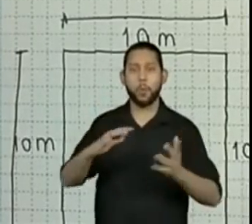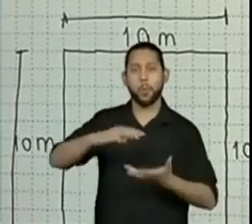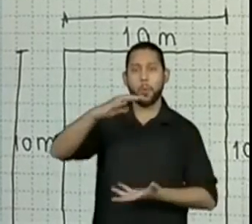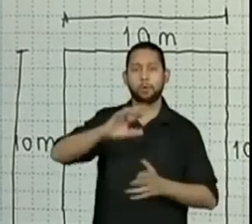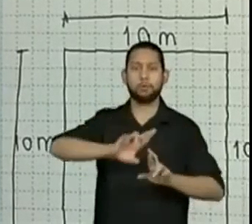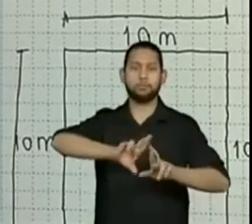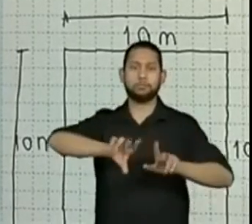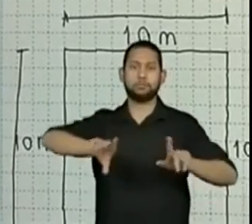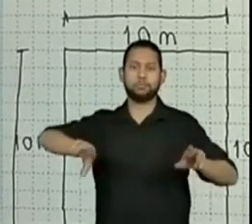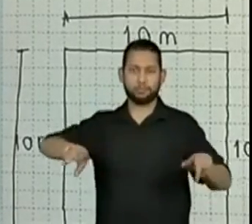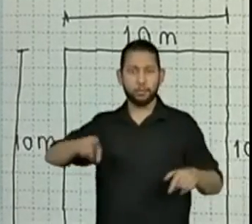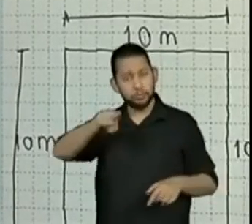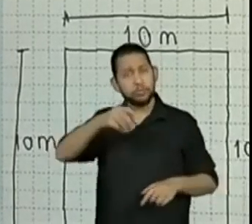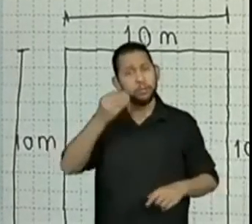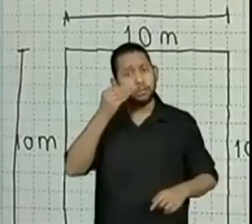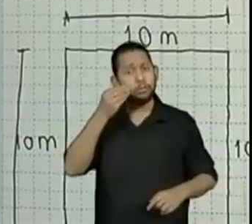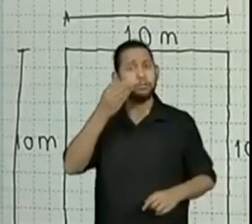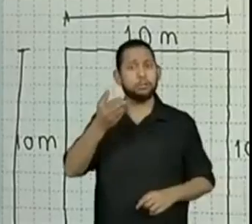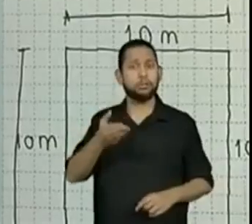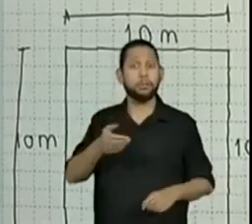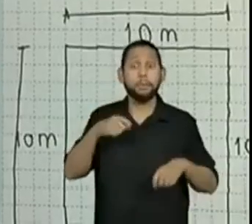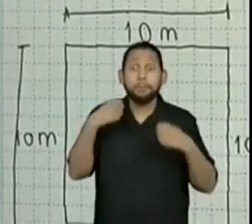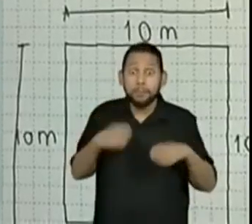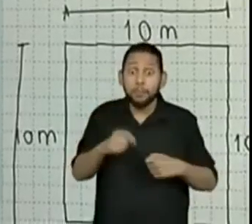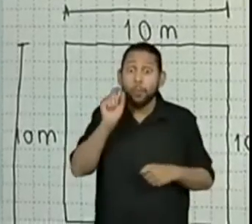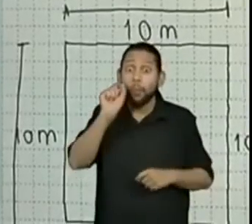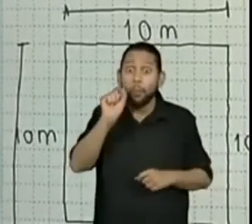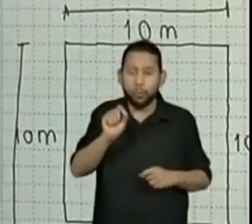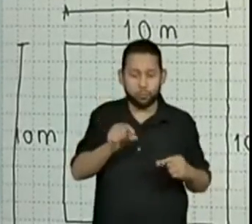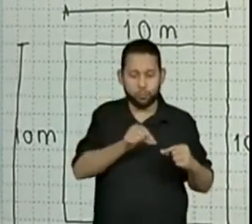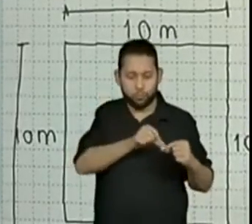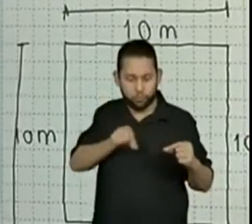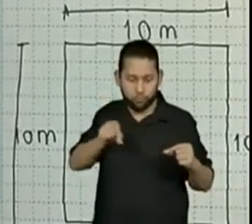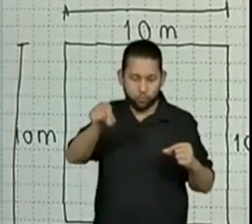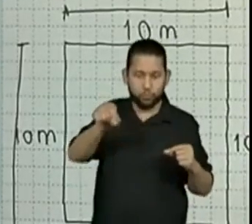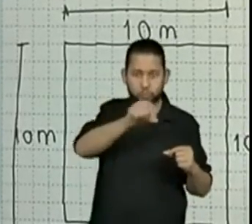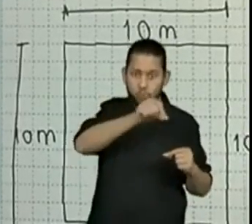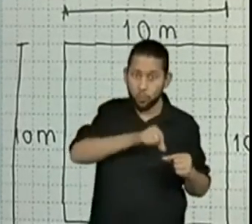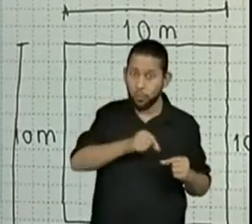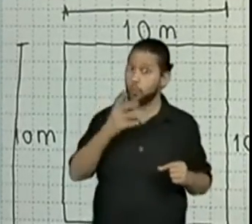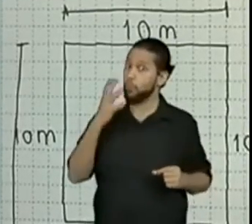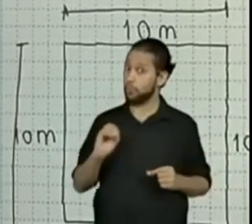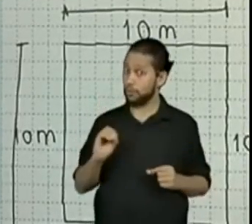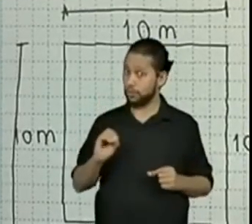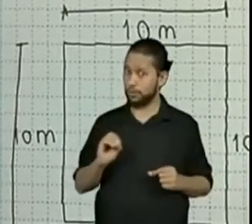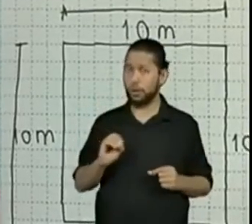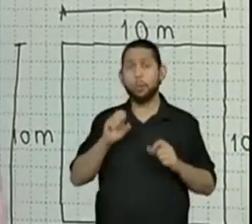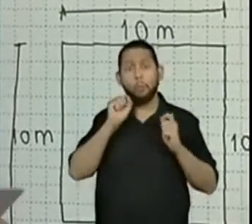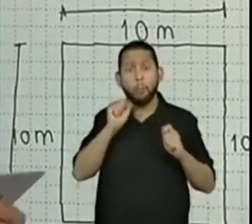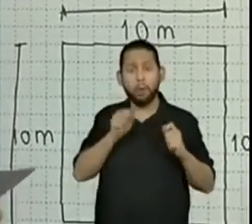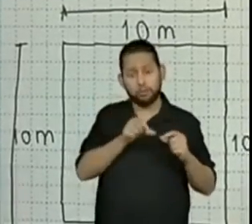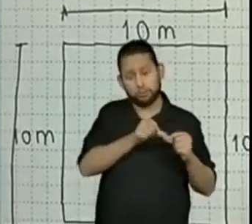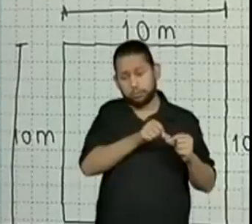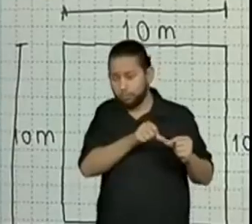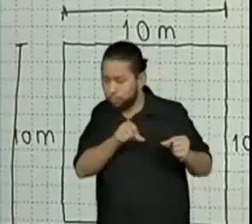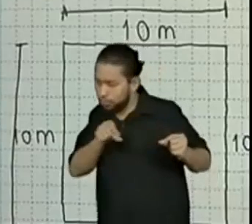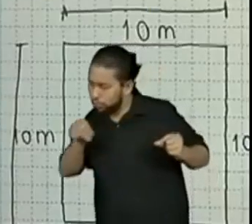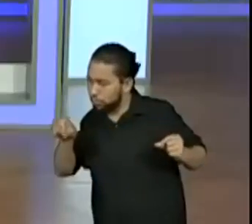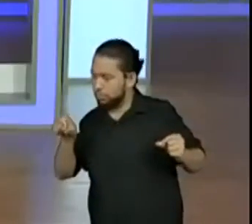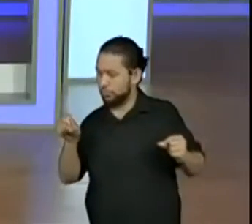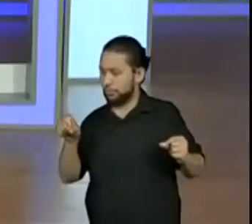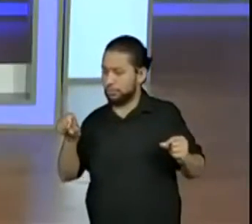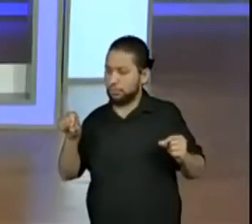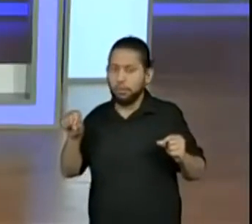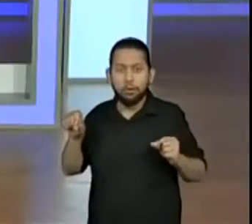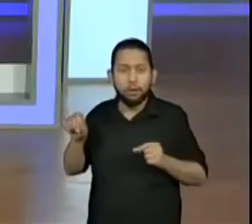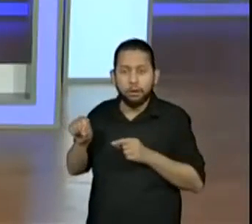realmente testando não é experimentando formas e realizando os cálculos vamos juntos então